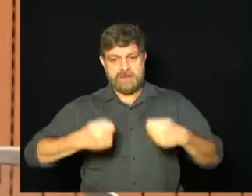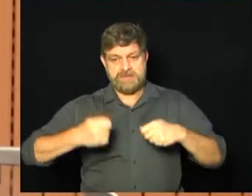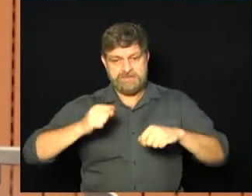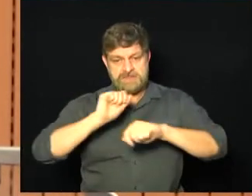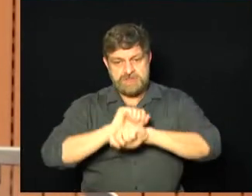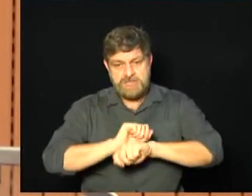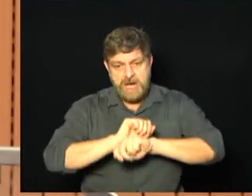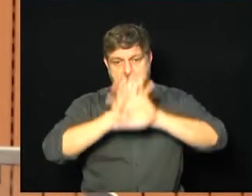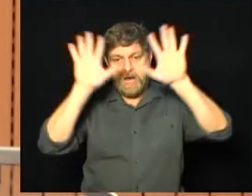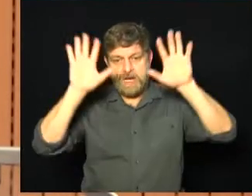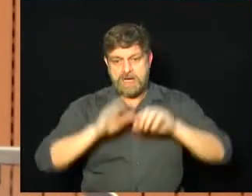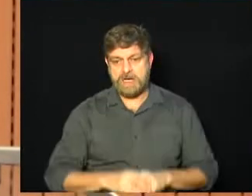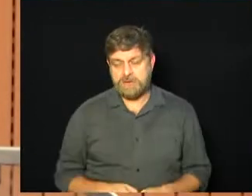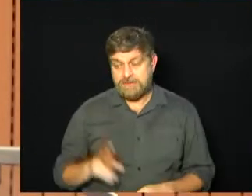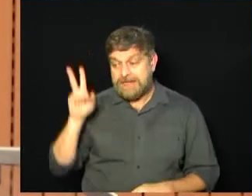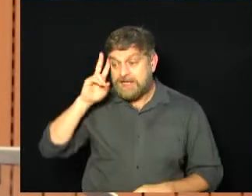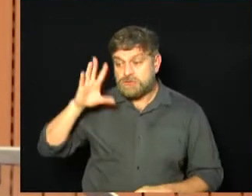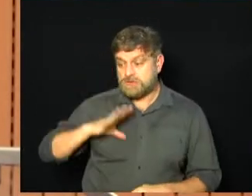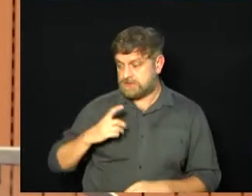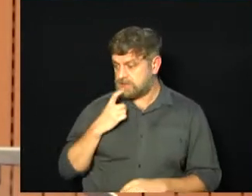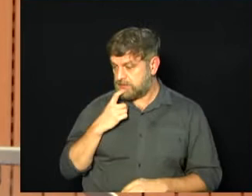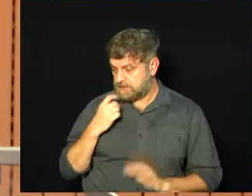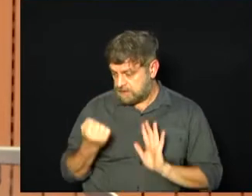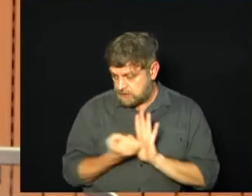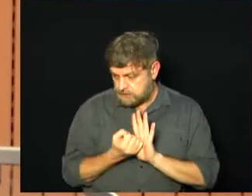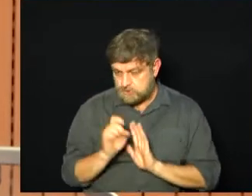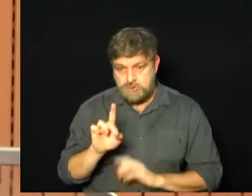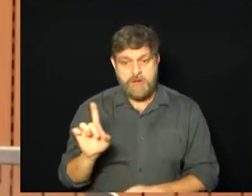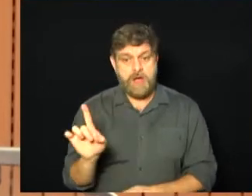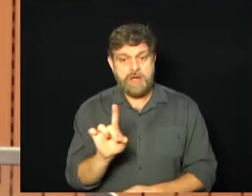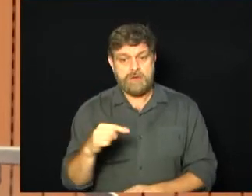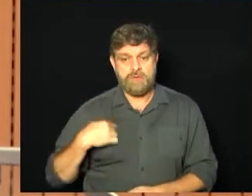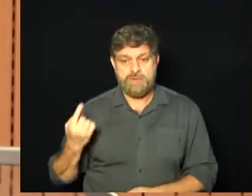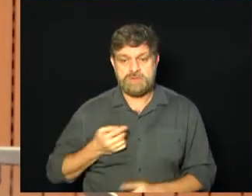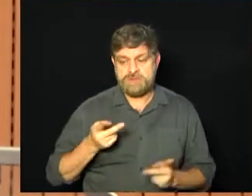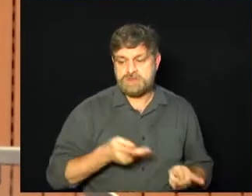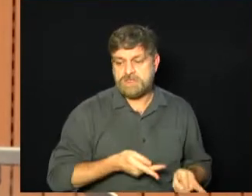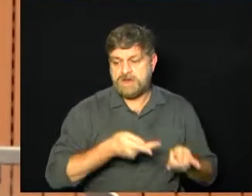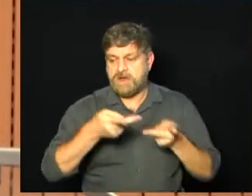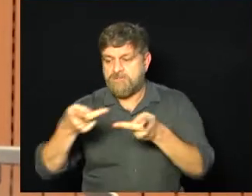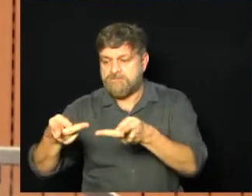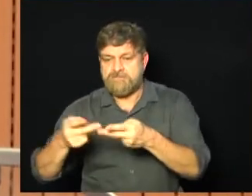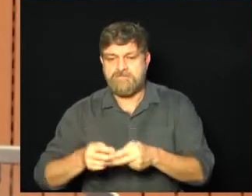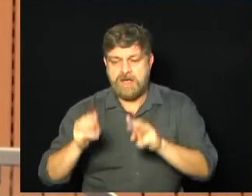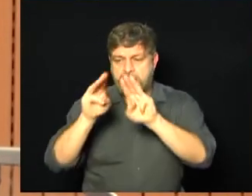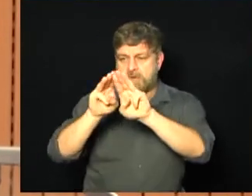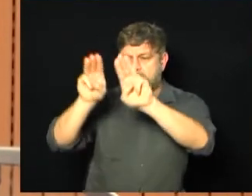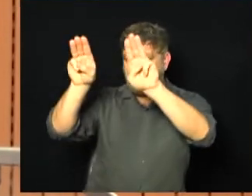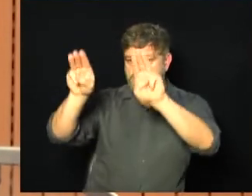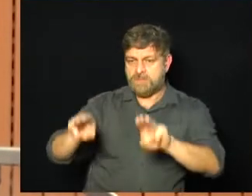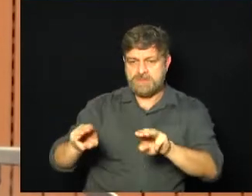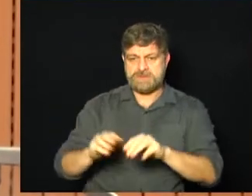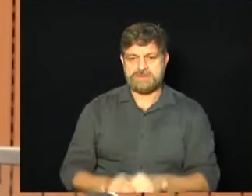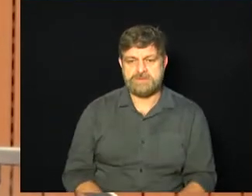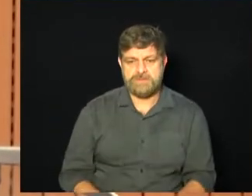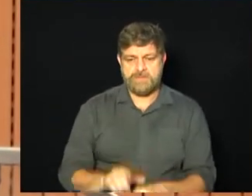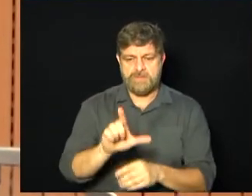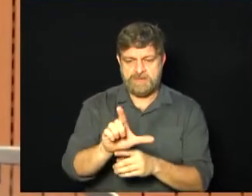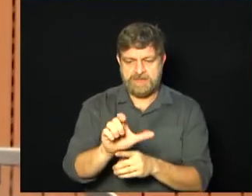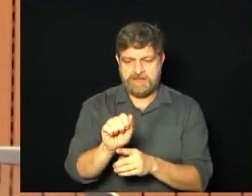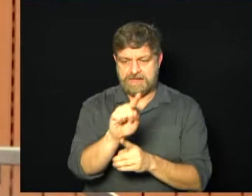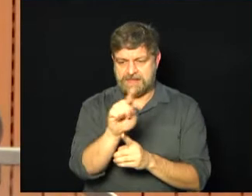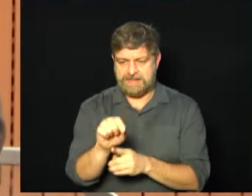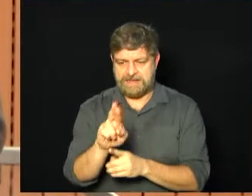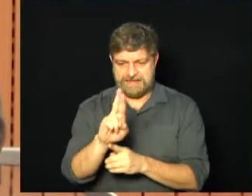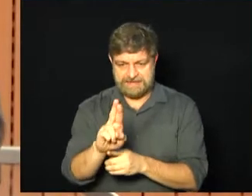que não só para a história de Campinas, mas quando a gente vai visitar, por exemplo, o Museu Lázaro Segall, a gente